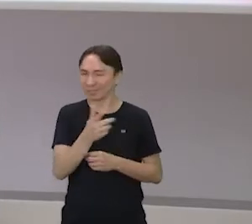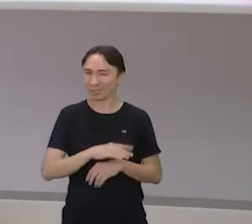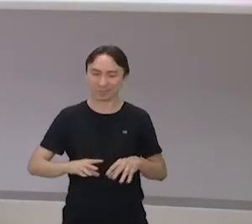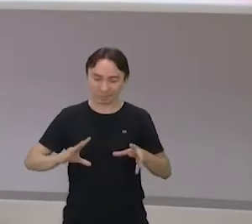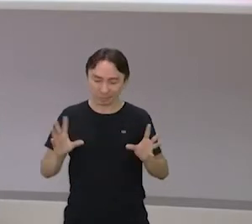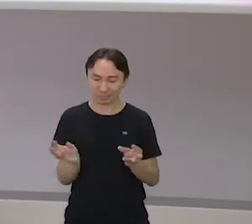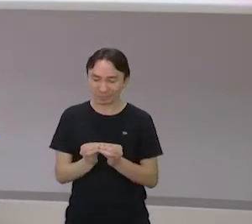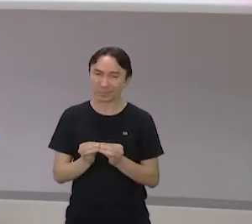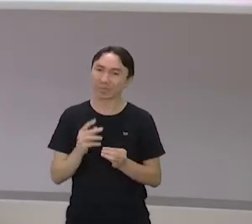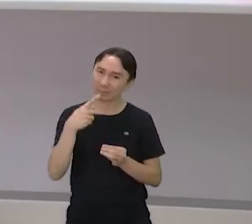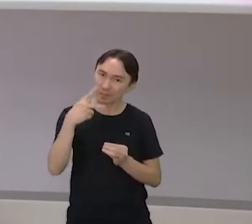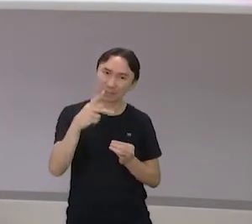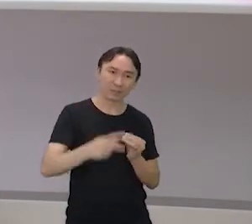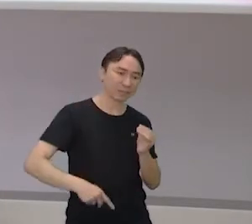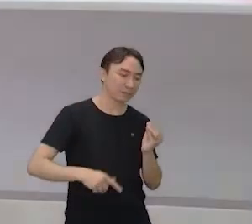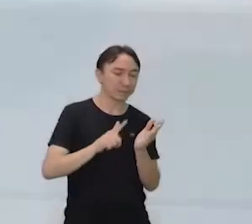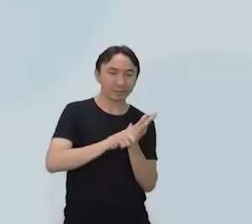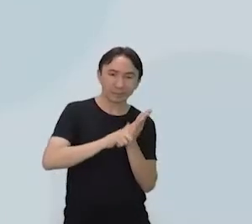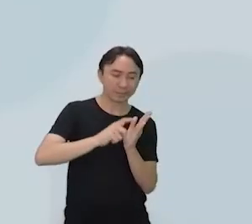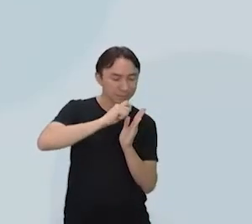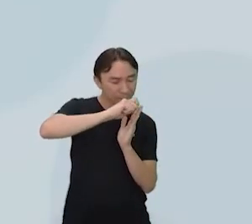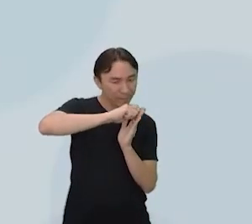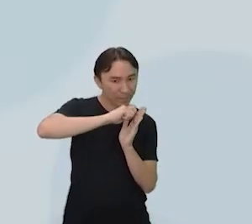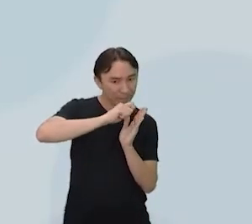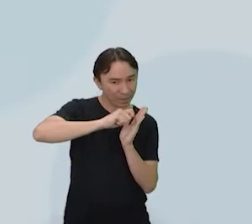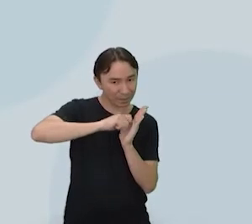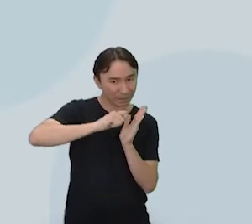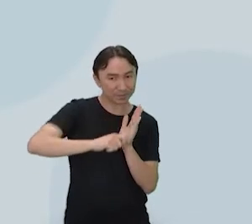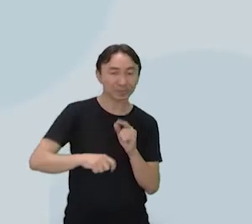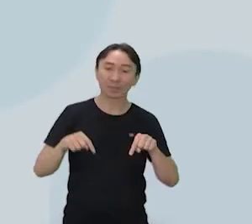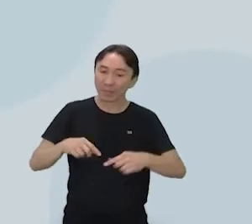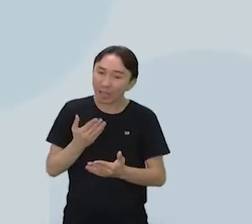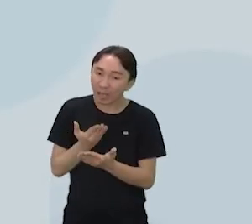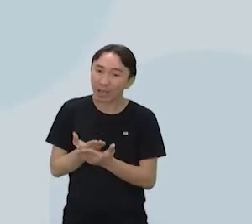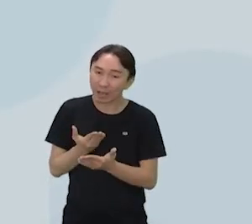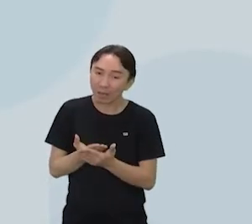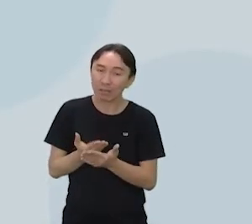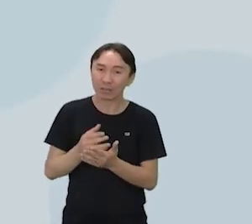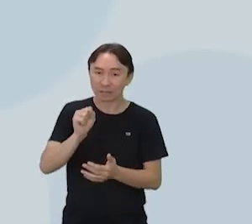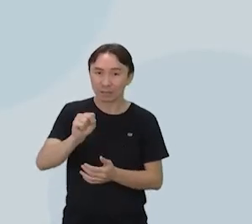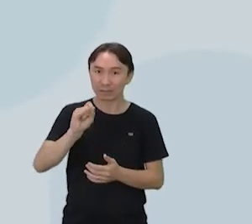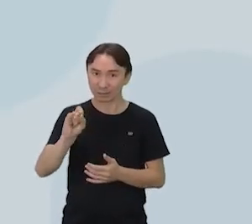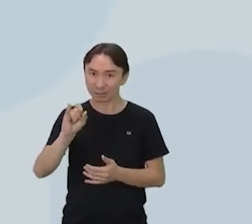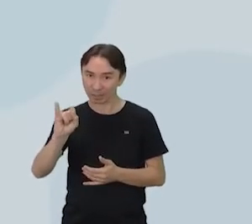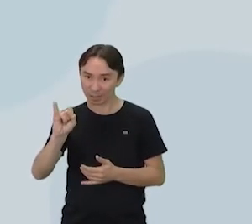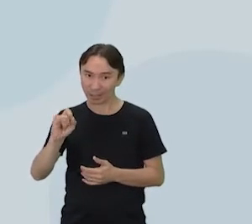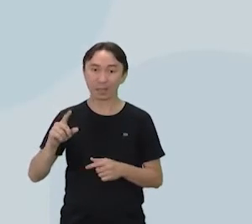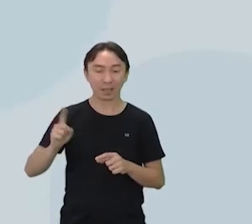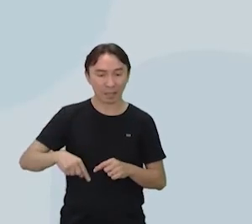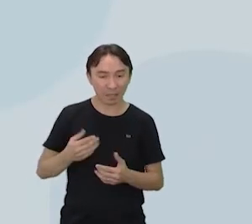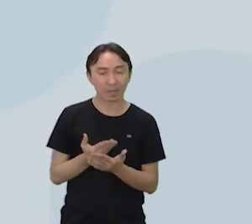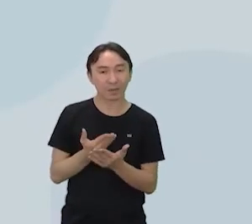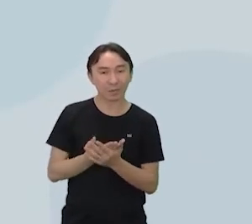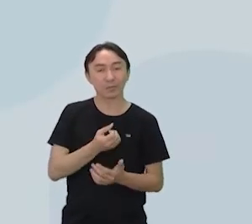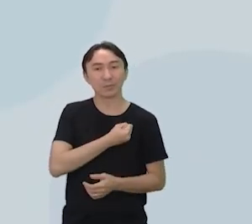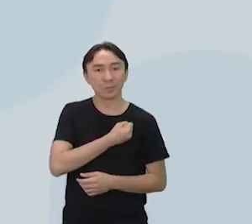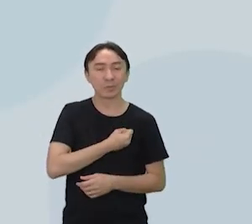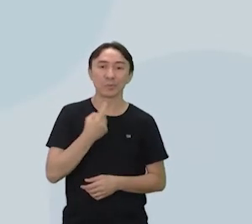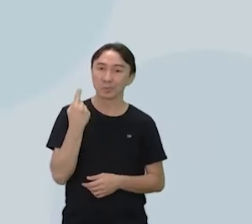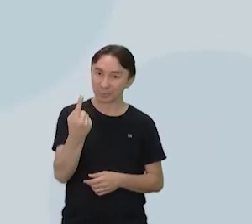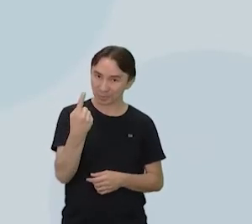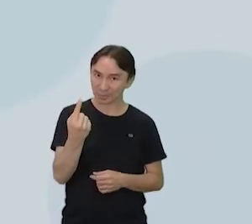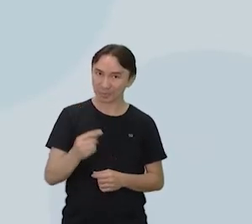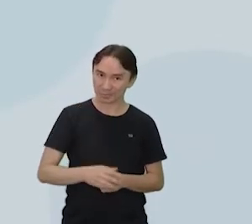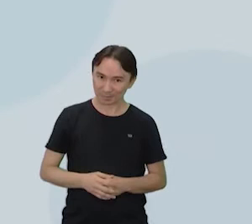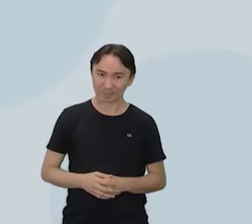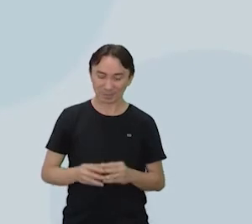aí na agenda de vocês. Então, essa aula SEI é a nossa aula de número 1. Anotem na agenda, no caderno. E é isso.